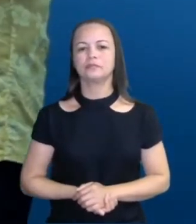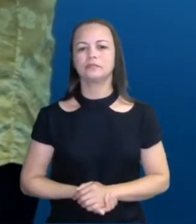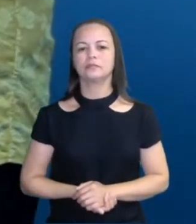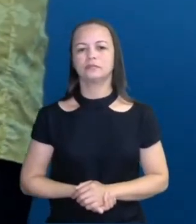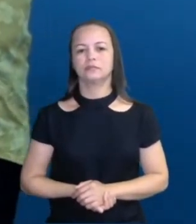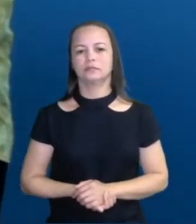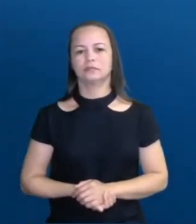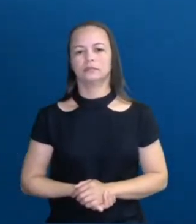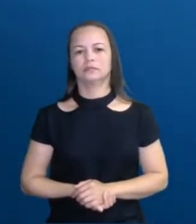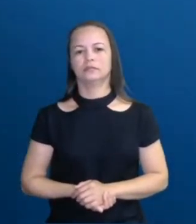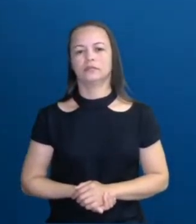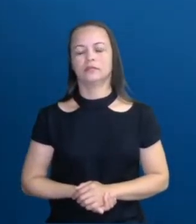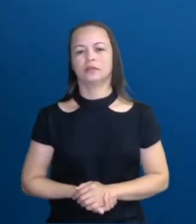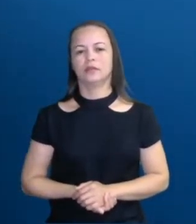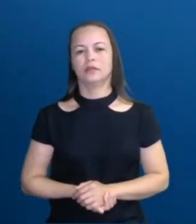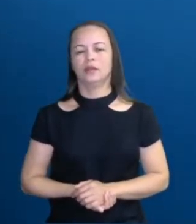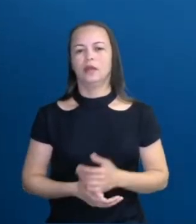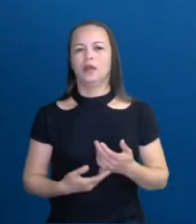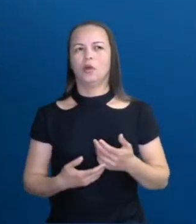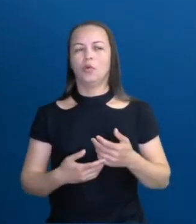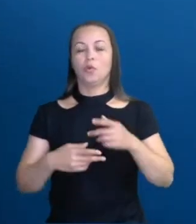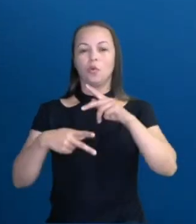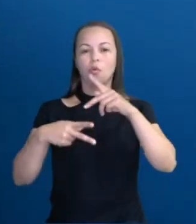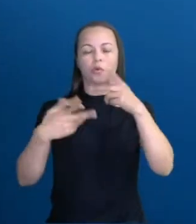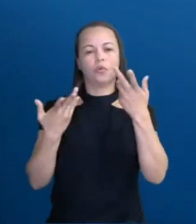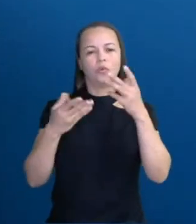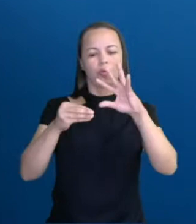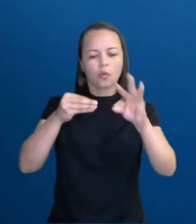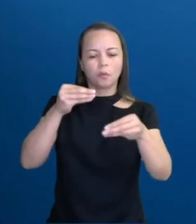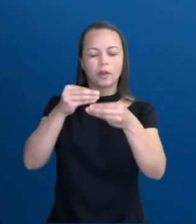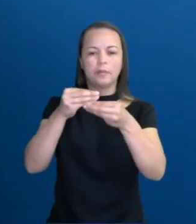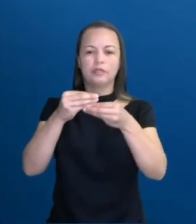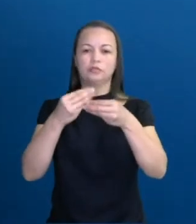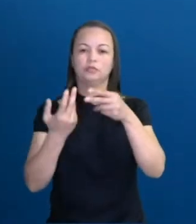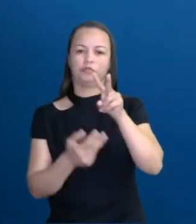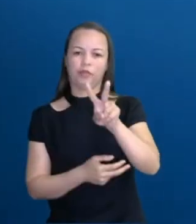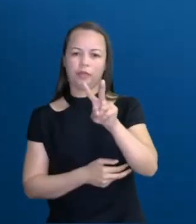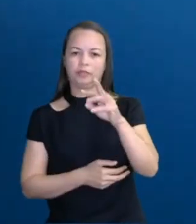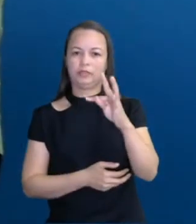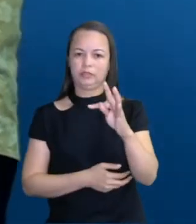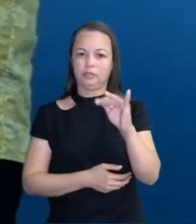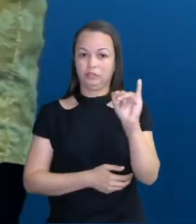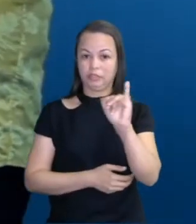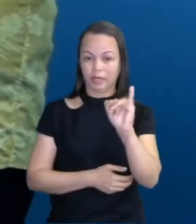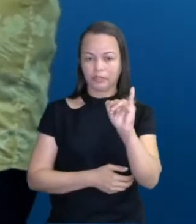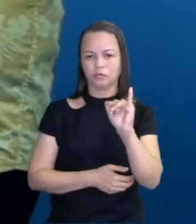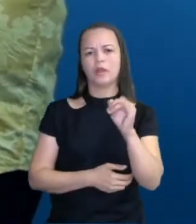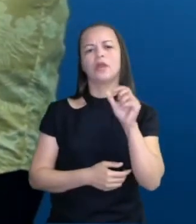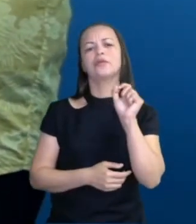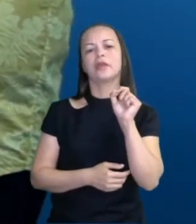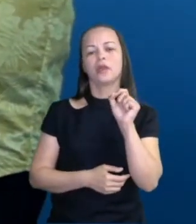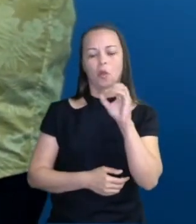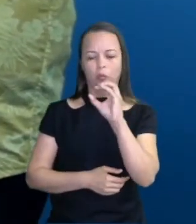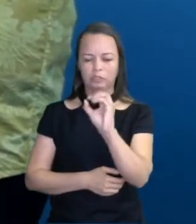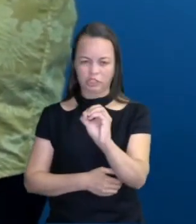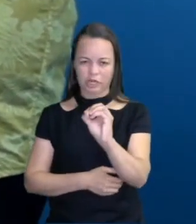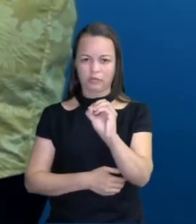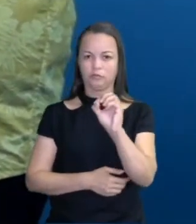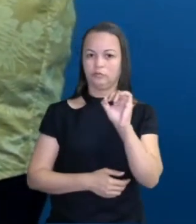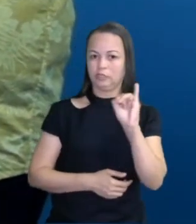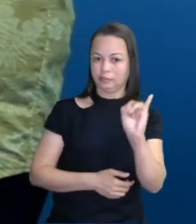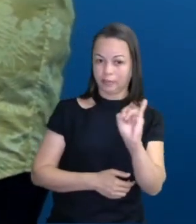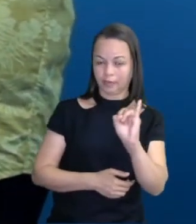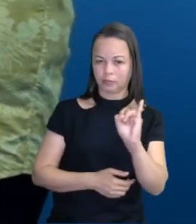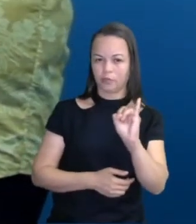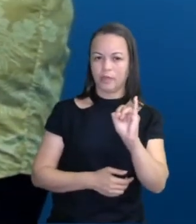então é um complemento do verbo transitivo indireto é o objeto indireto e entre